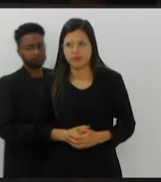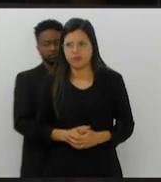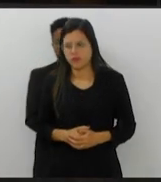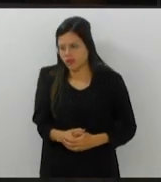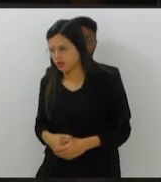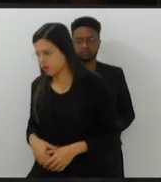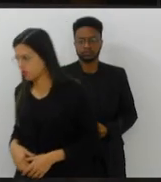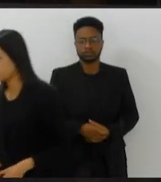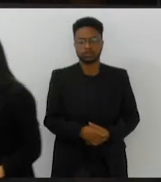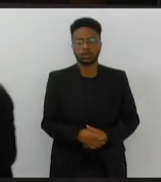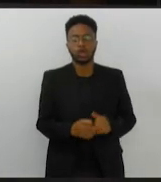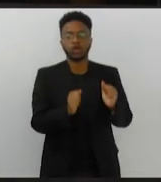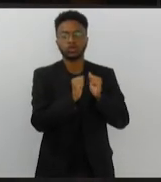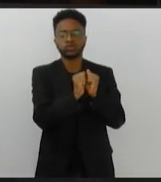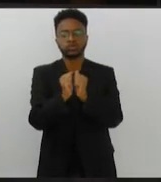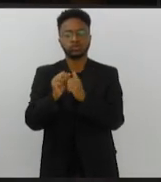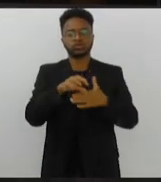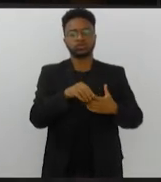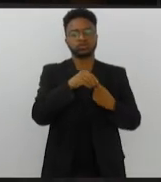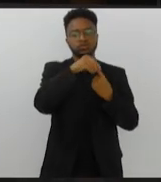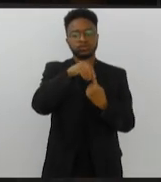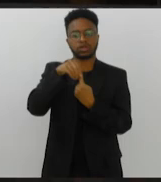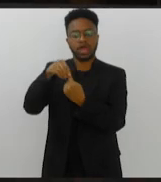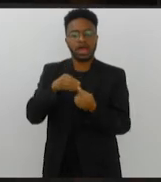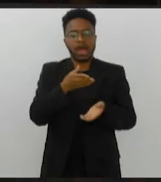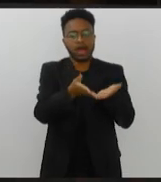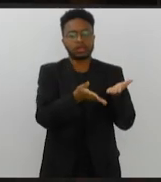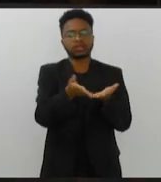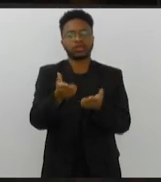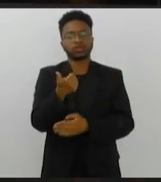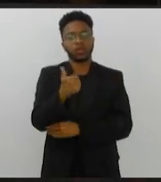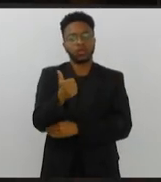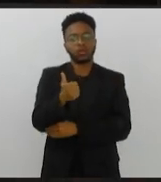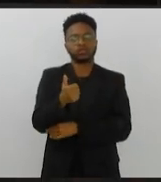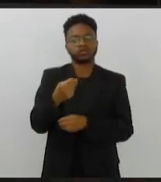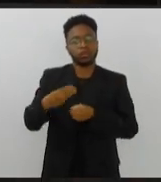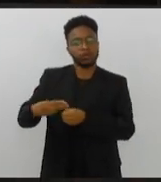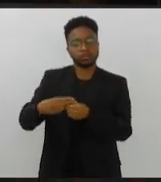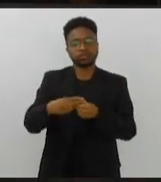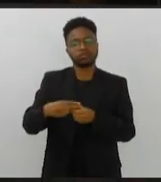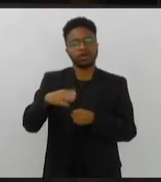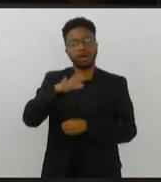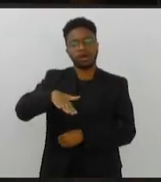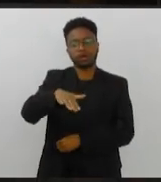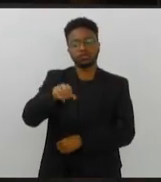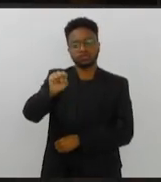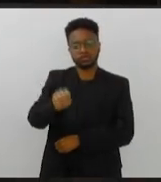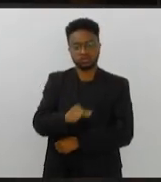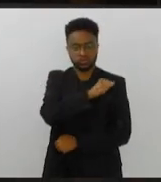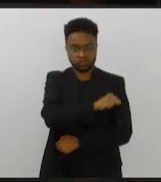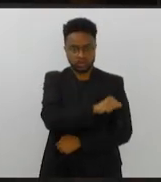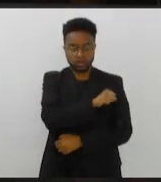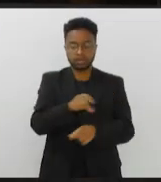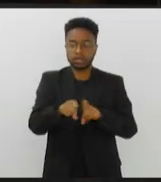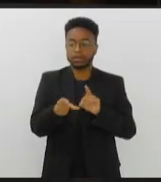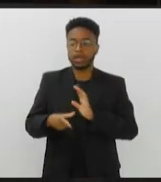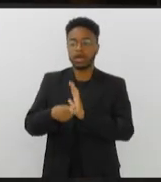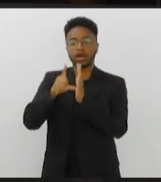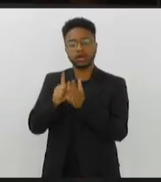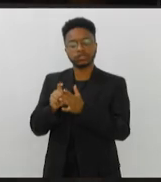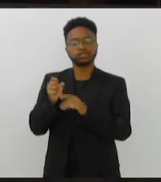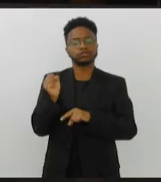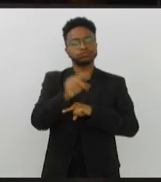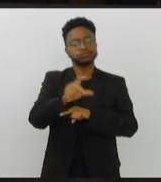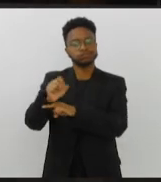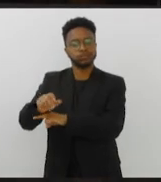que juntamente com seus destacamentos, atende a 11 municípios na região sul-fluminense. Antes disso, ocupou outros cargos